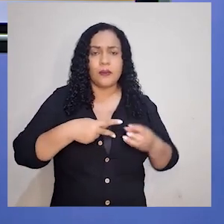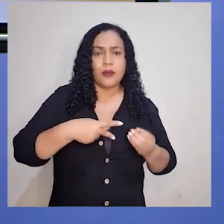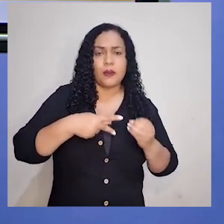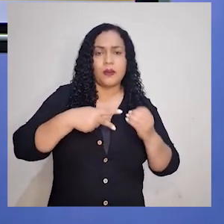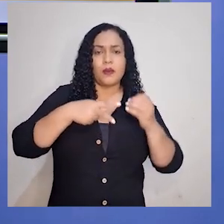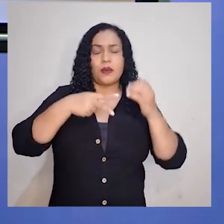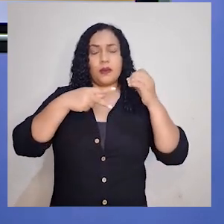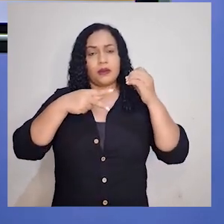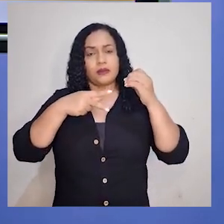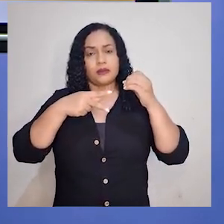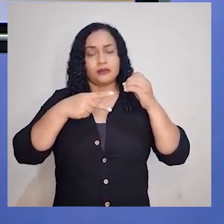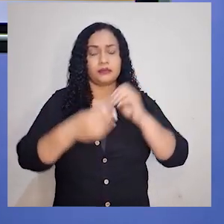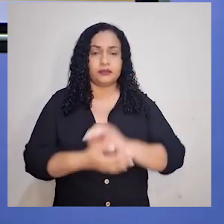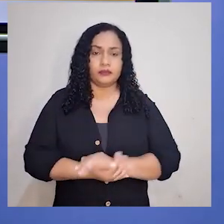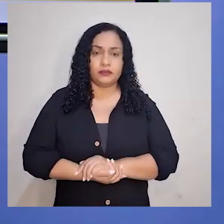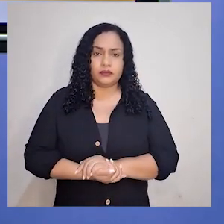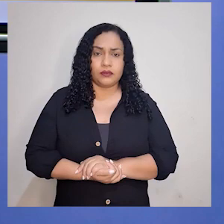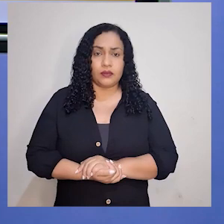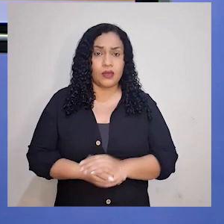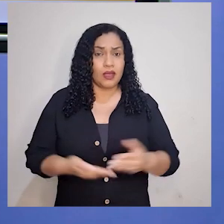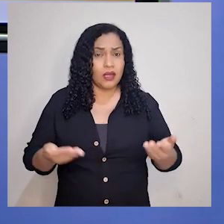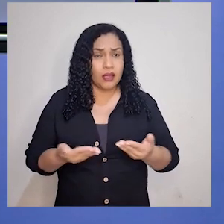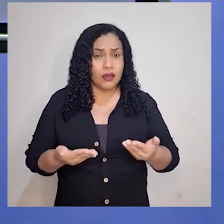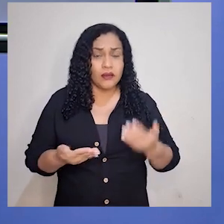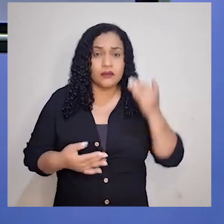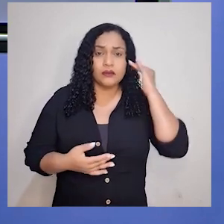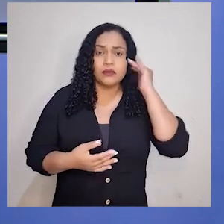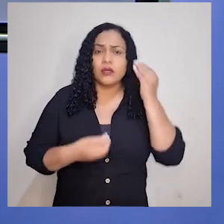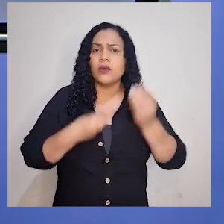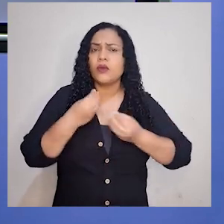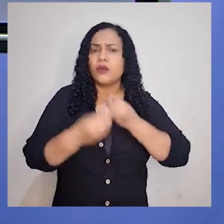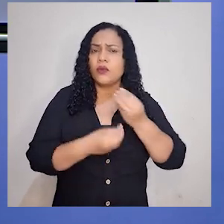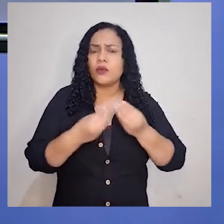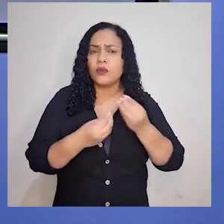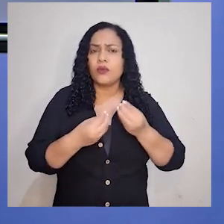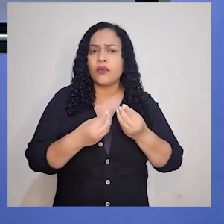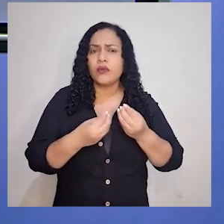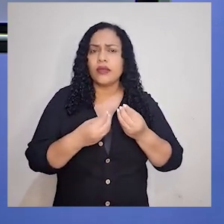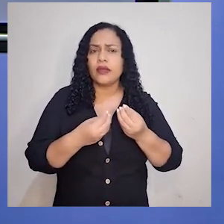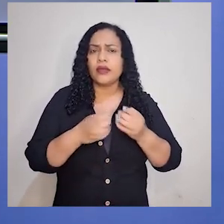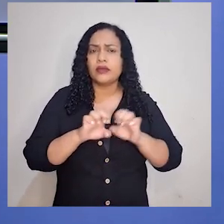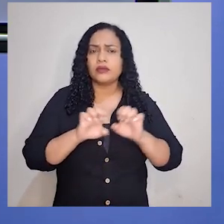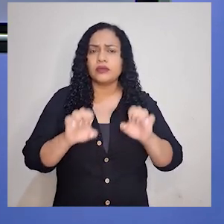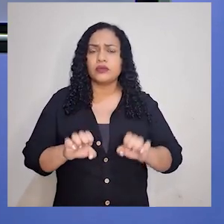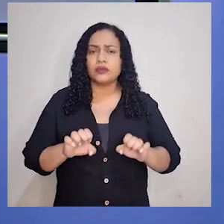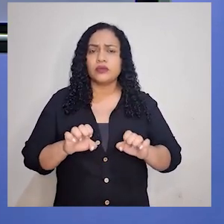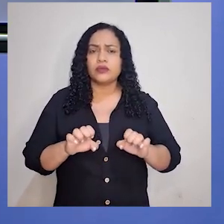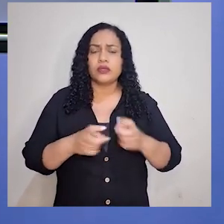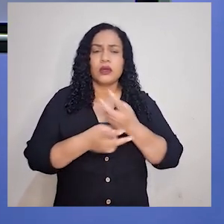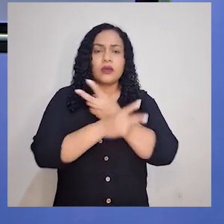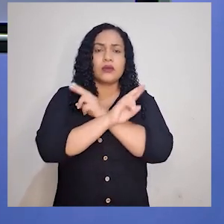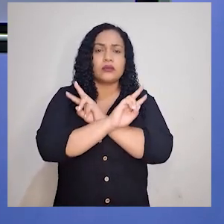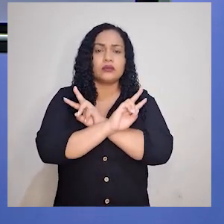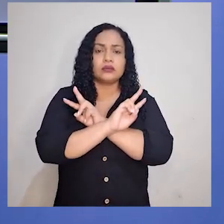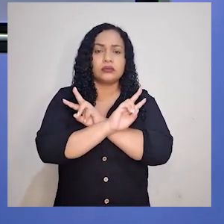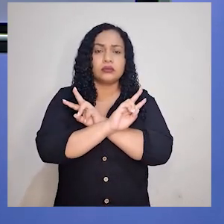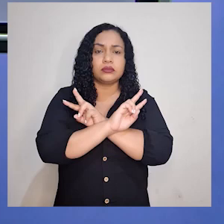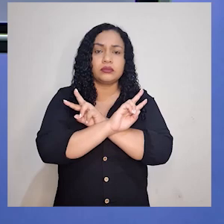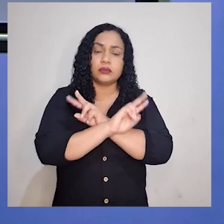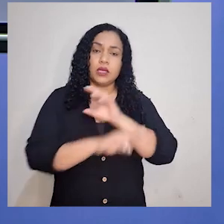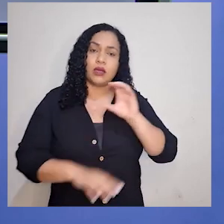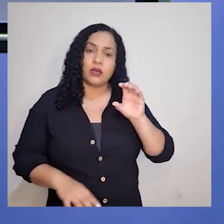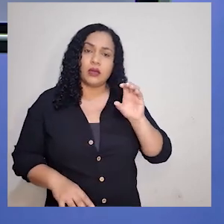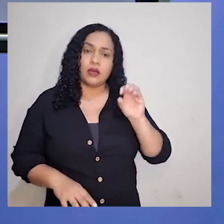a fabricação das proteínas. Agora, vamos entender como que é a estrutura de um cromossomo.